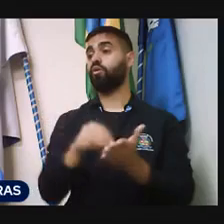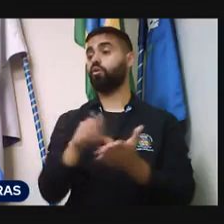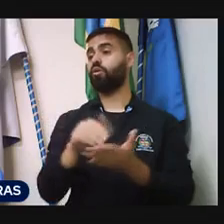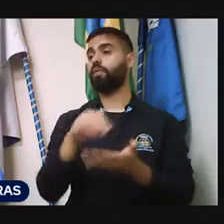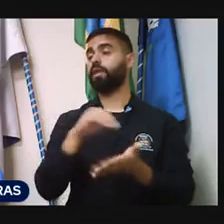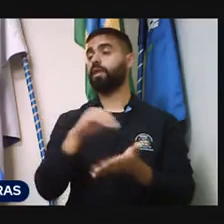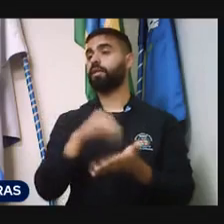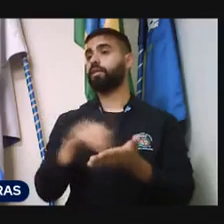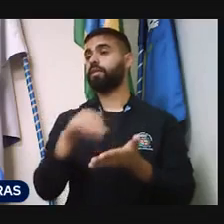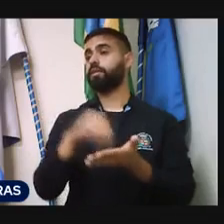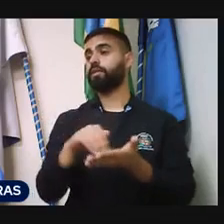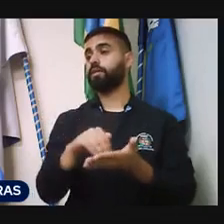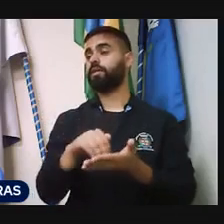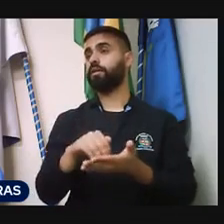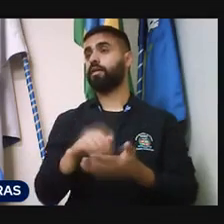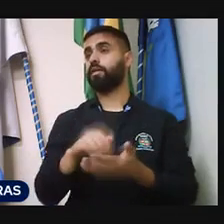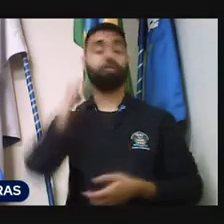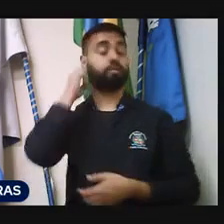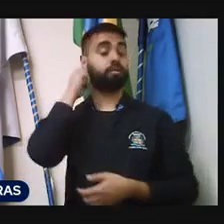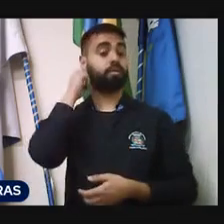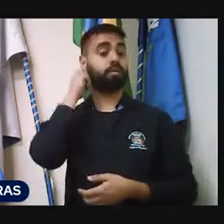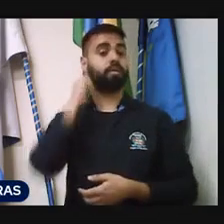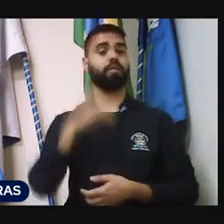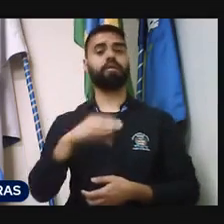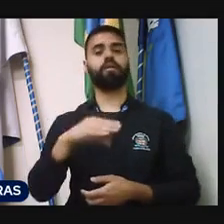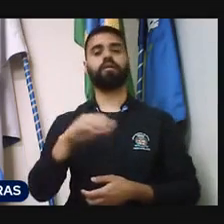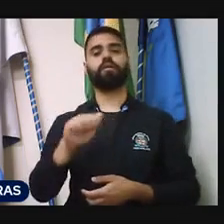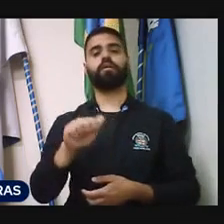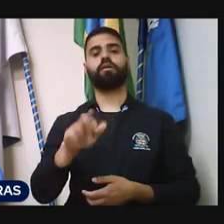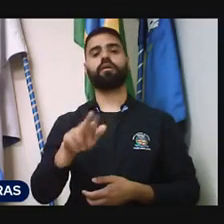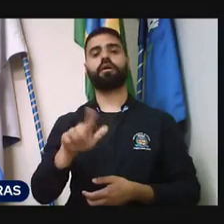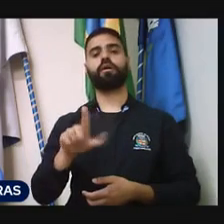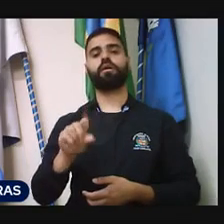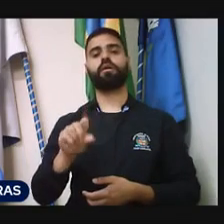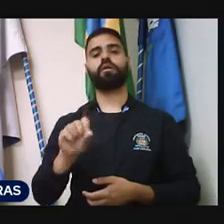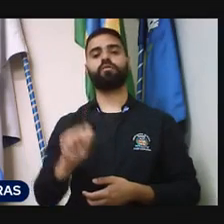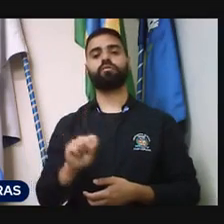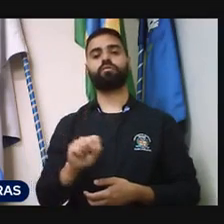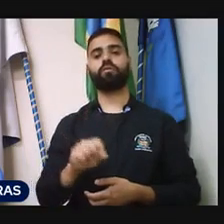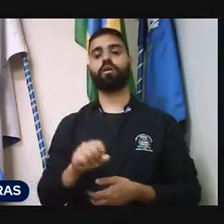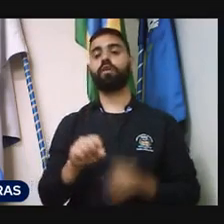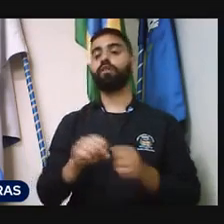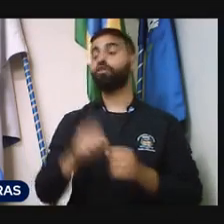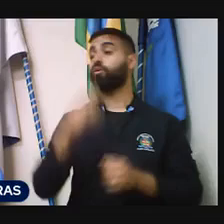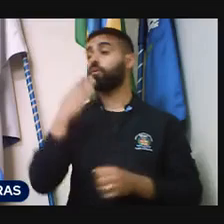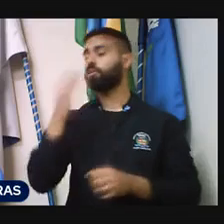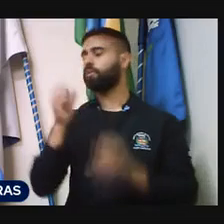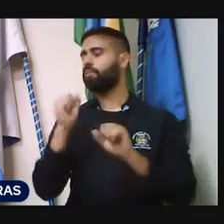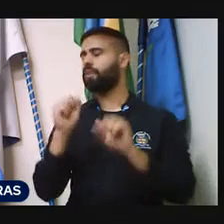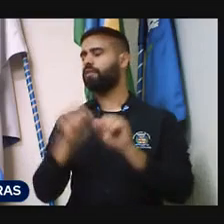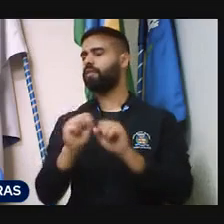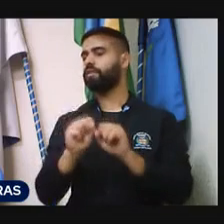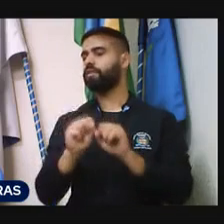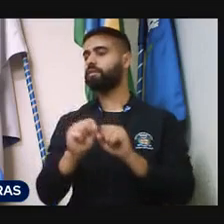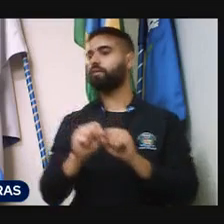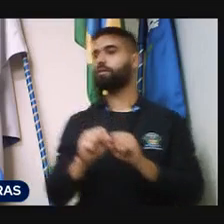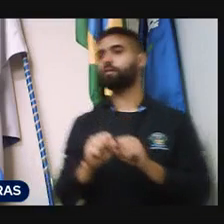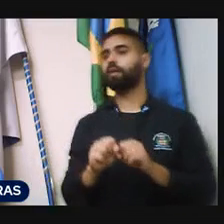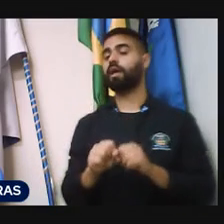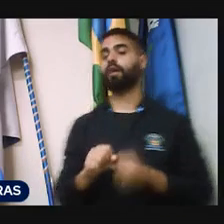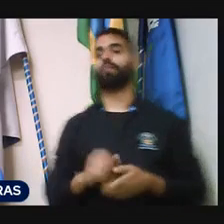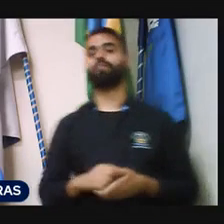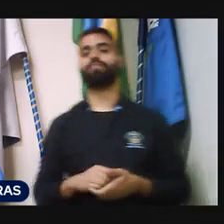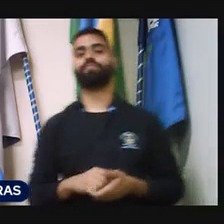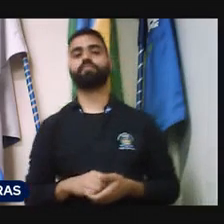Secretaria de serviços públicos de Defesa Civil senhor Carlos Henrique Barros Machado solicitante seja feita uma